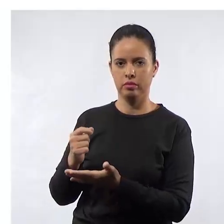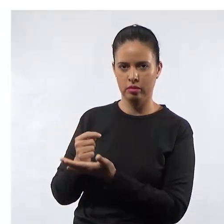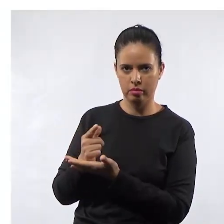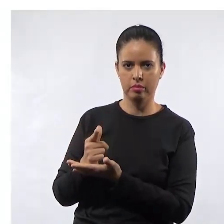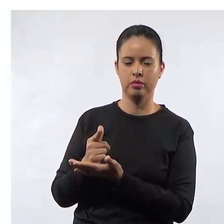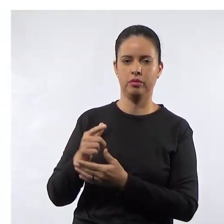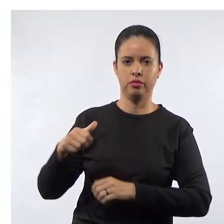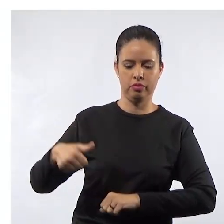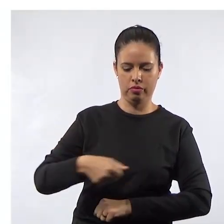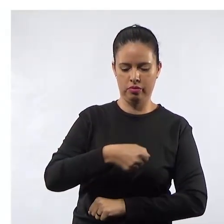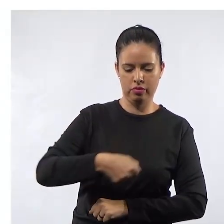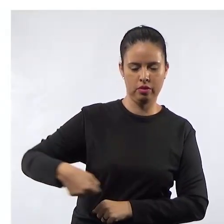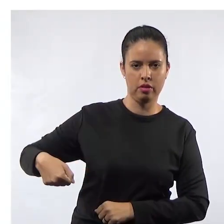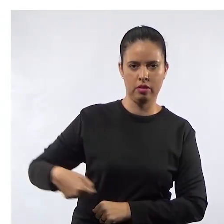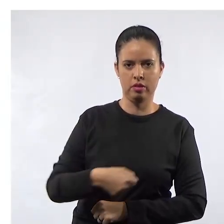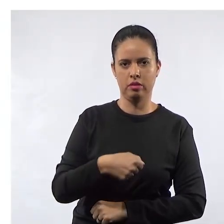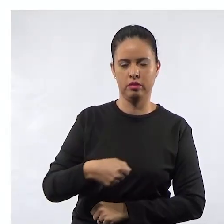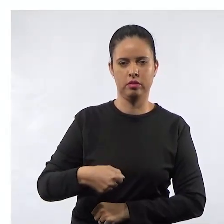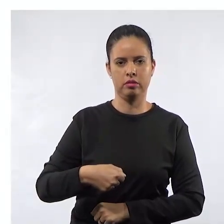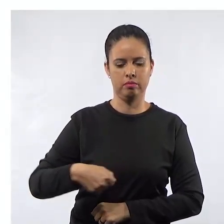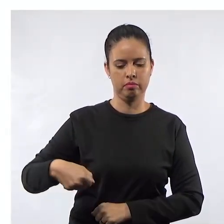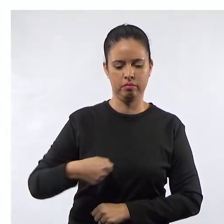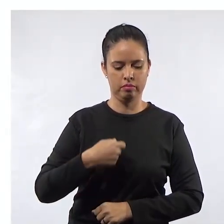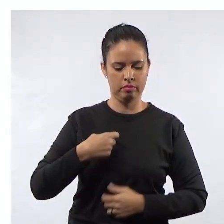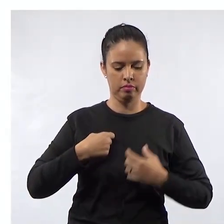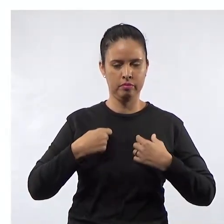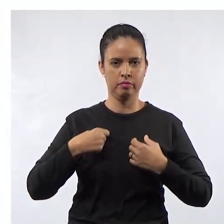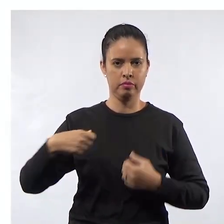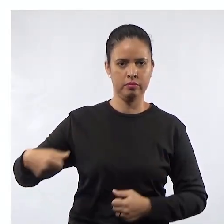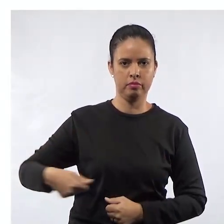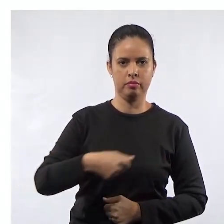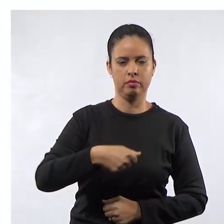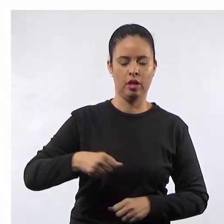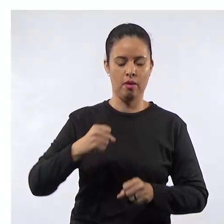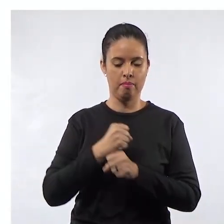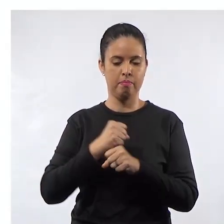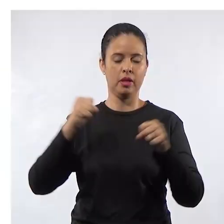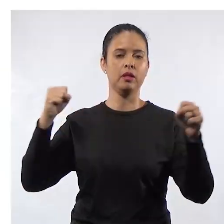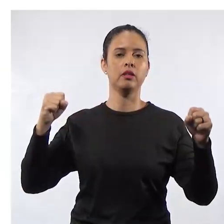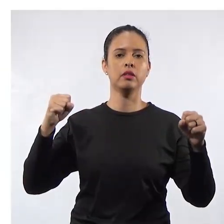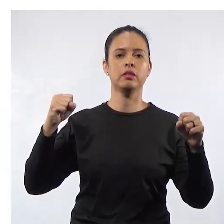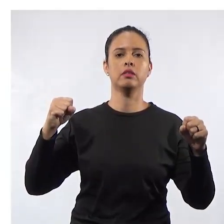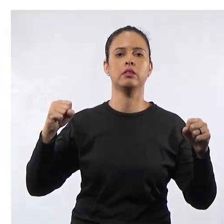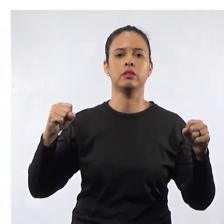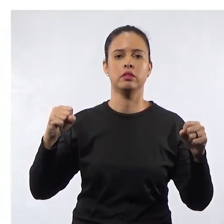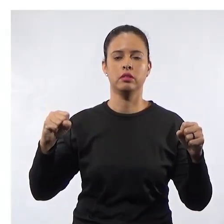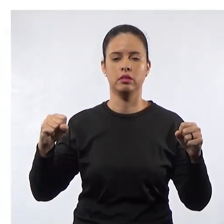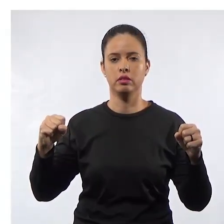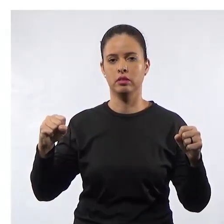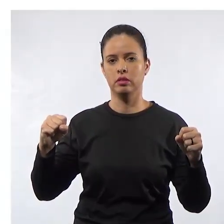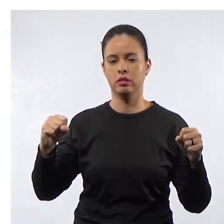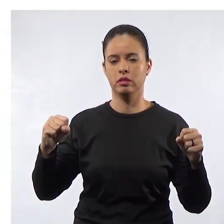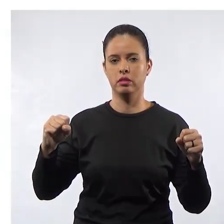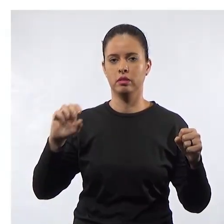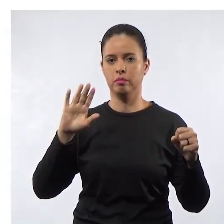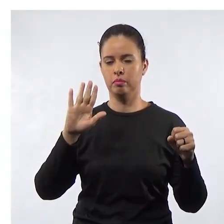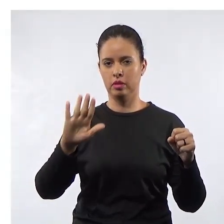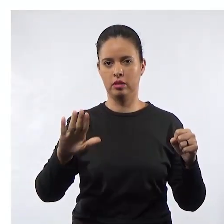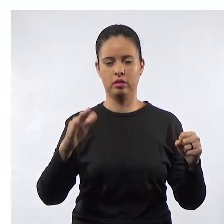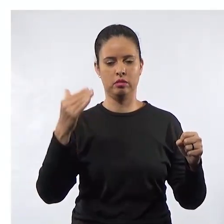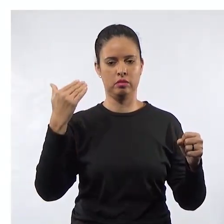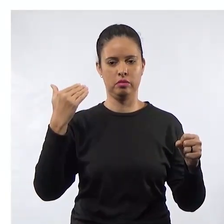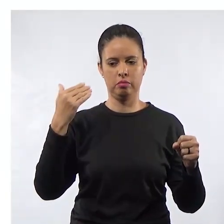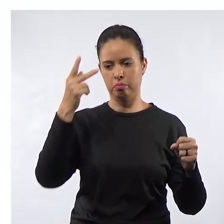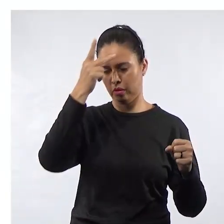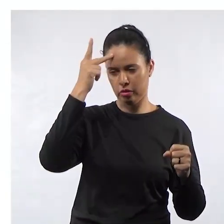ferro de passar roupas, tá? Certo dia, passando uma camisa em sua casa, o aparelho explode, não atingindo nada